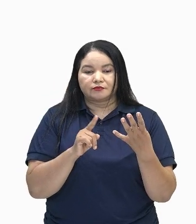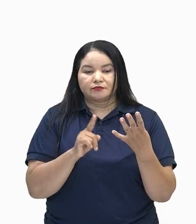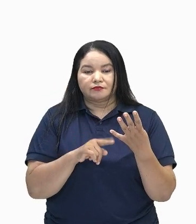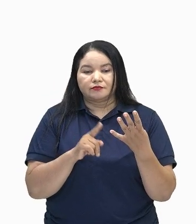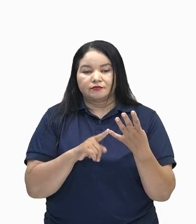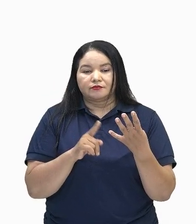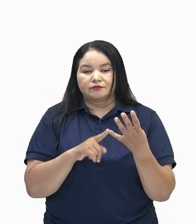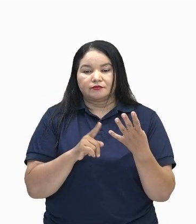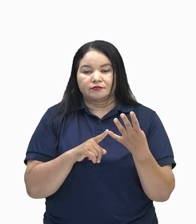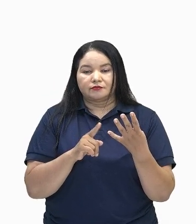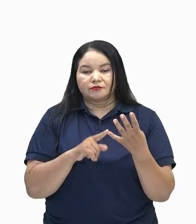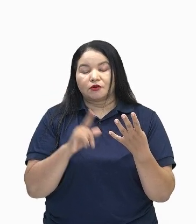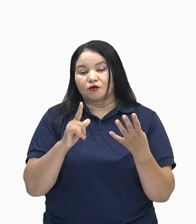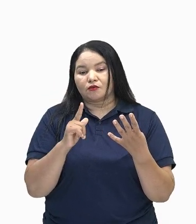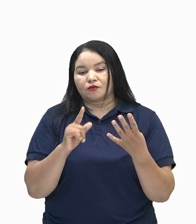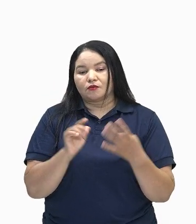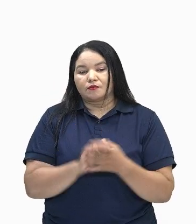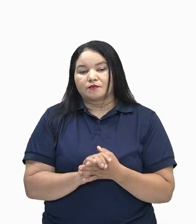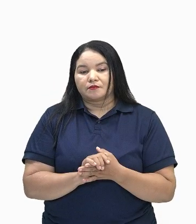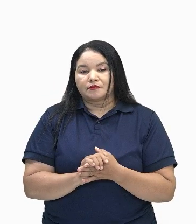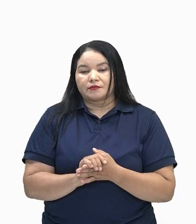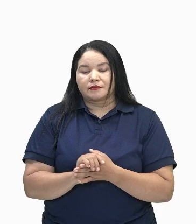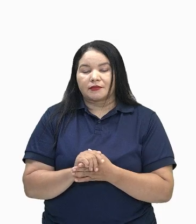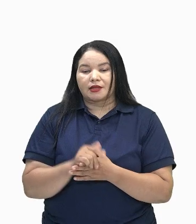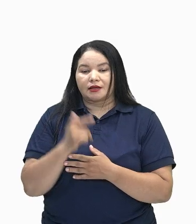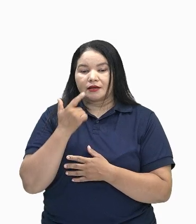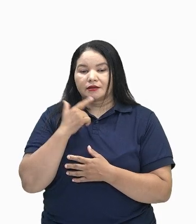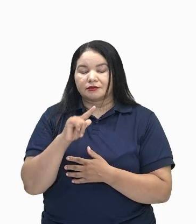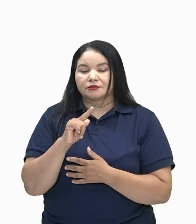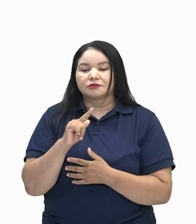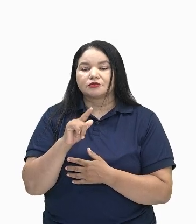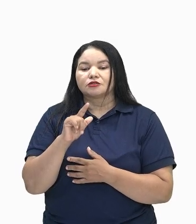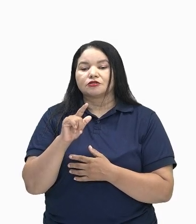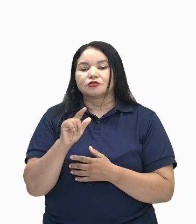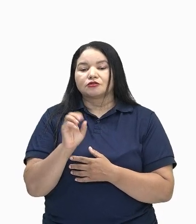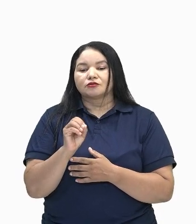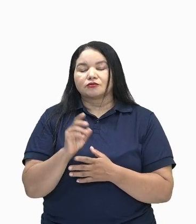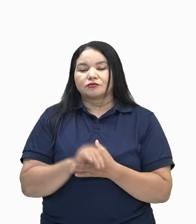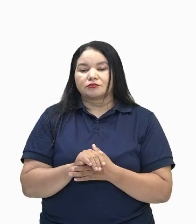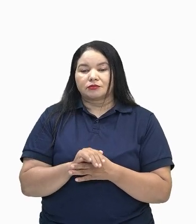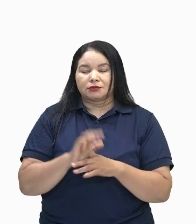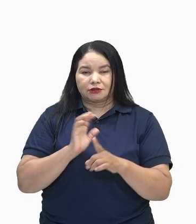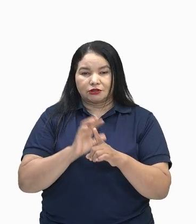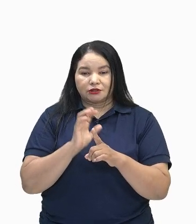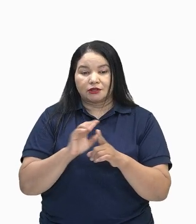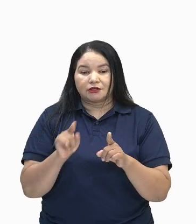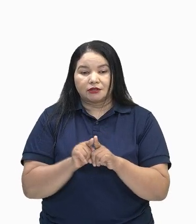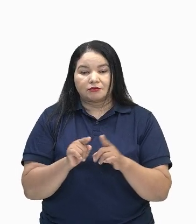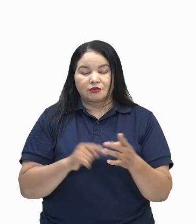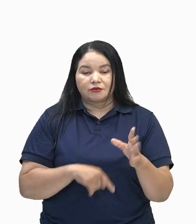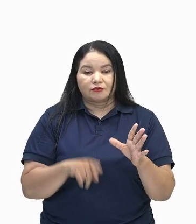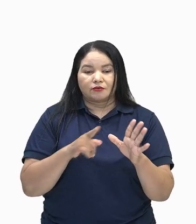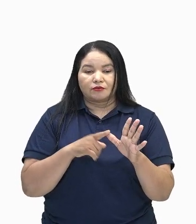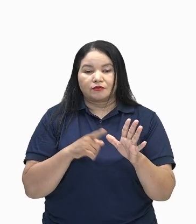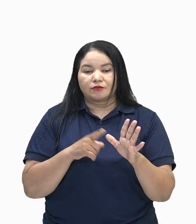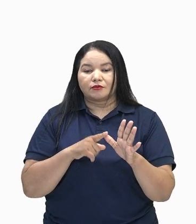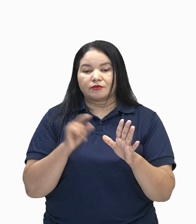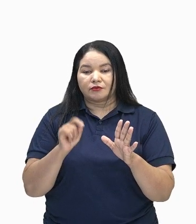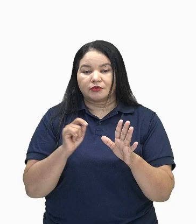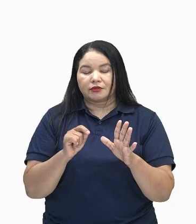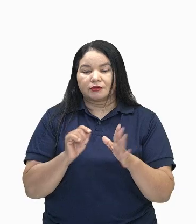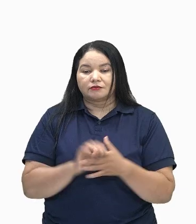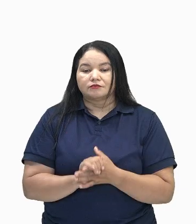ao usar linguagem figurada e exagerada? Ou será que é o ethos, ao estabelecer autoridade por meio de